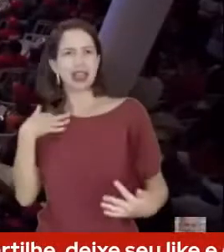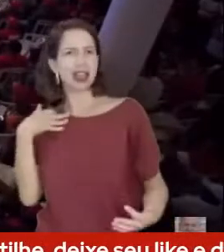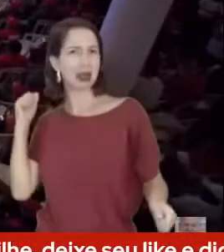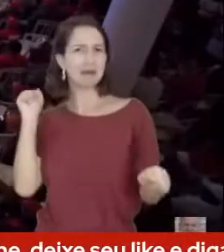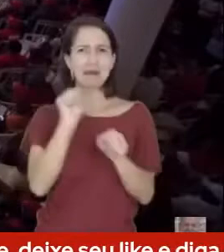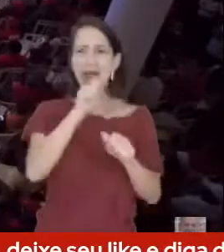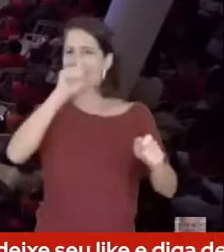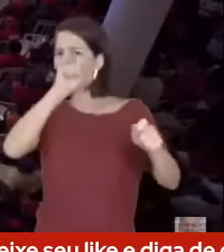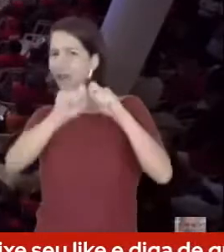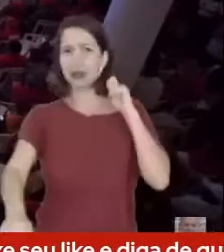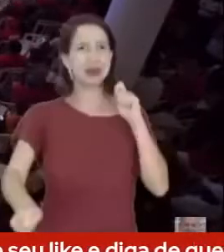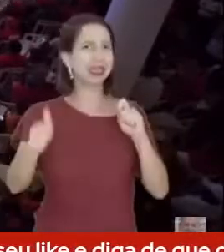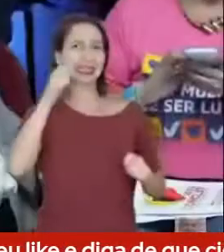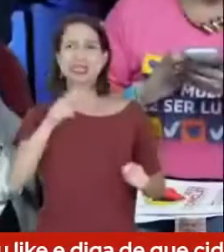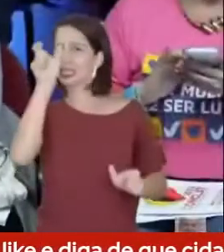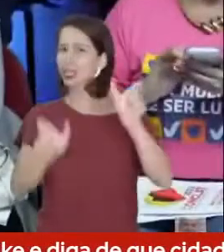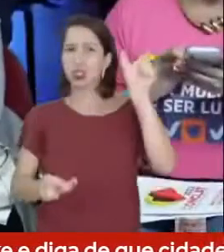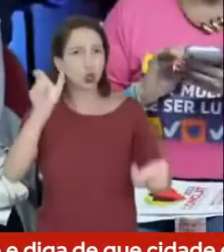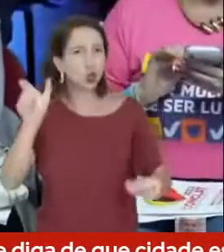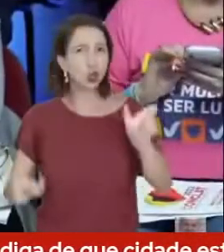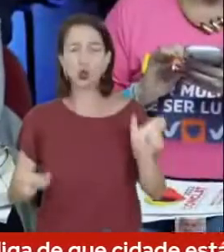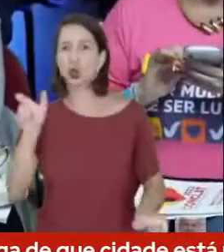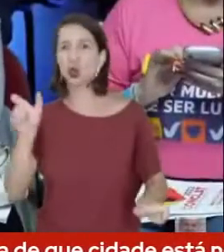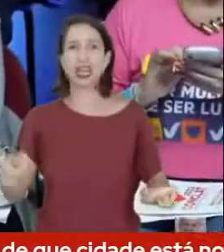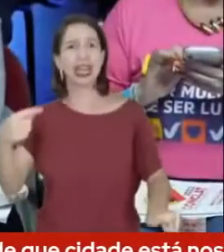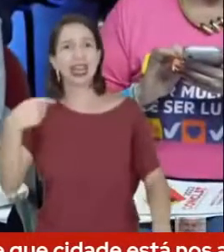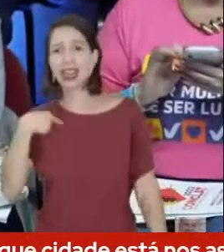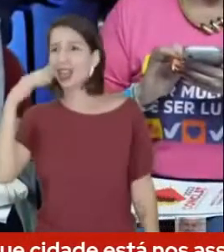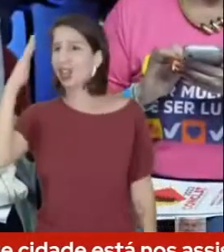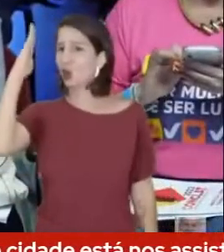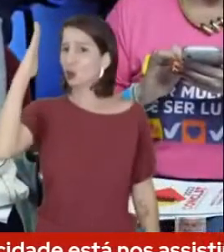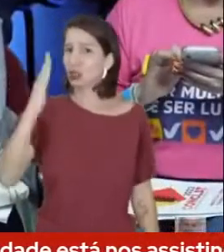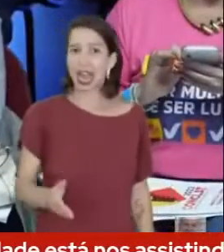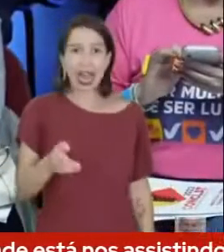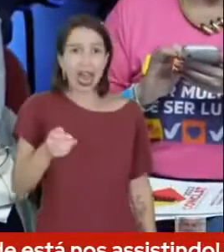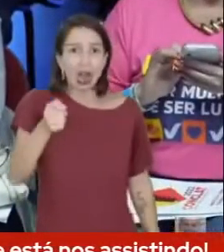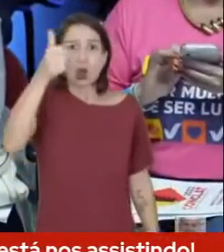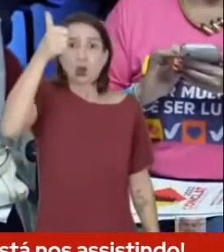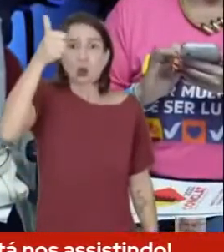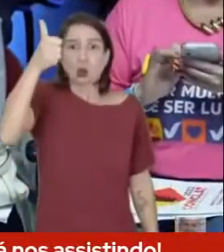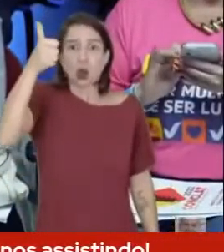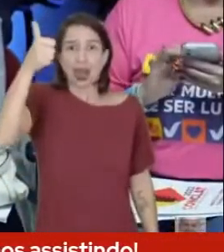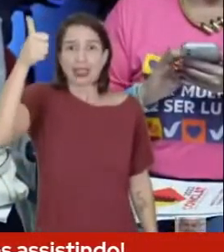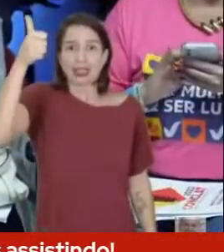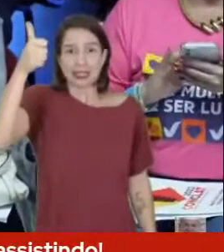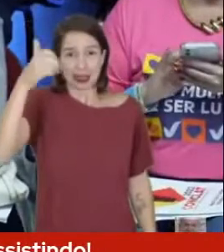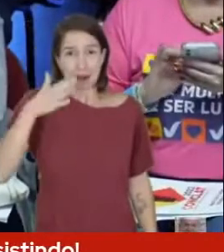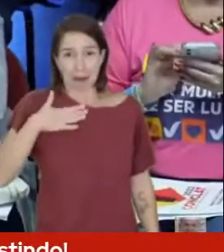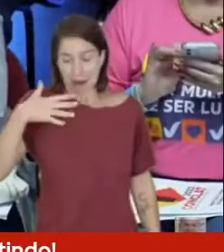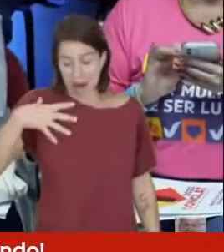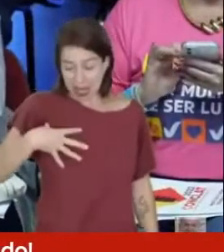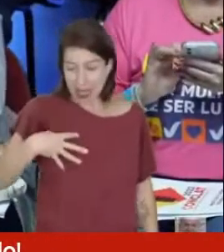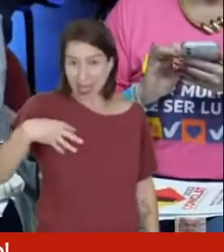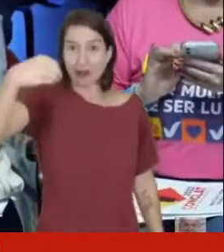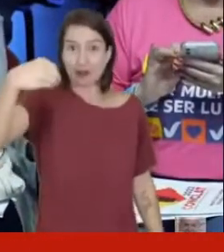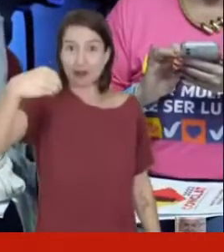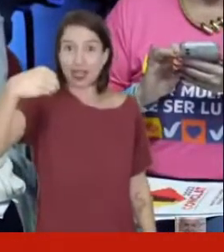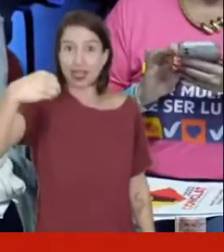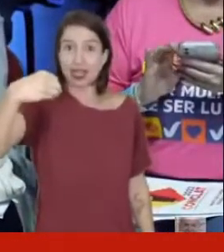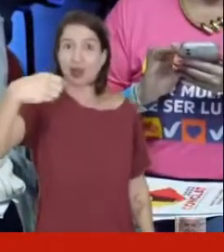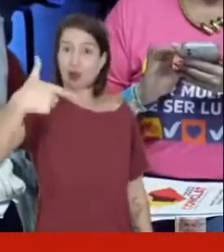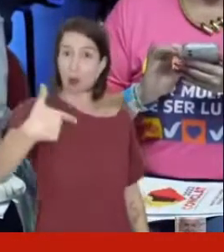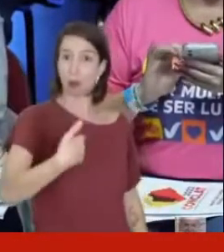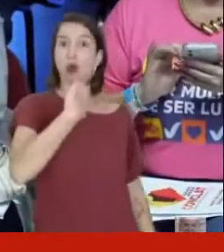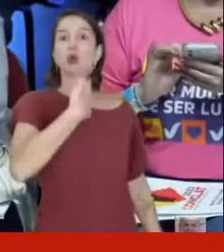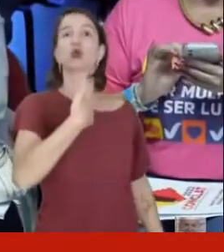Eu fui vítima de feminicídio. A minha filha foi assassinada pelo ex-marido dela em 2020.